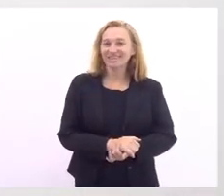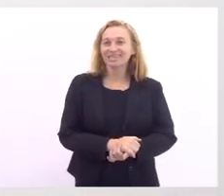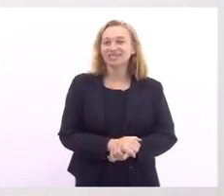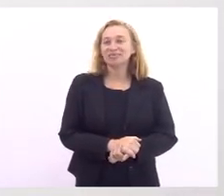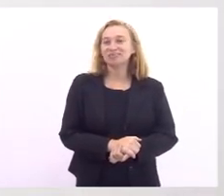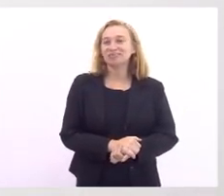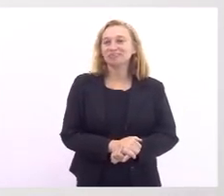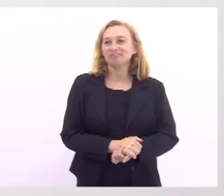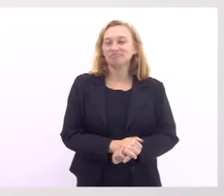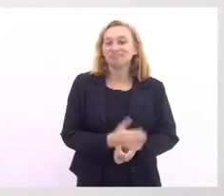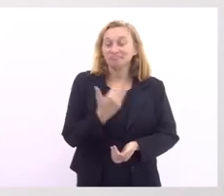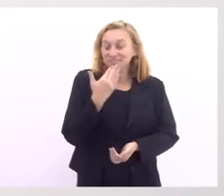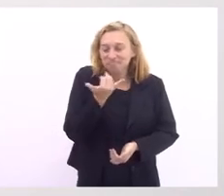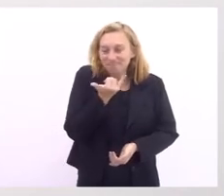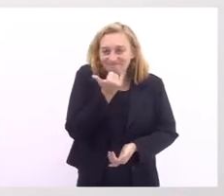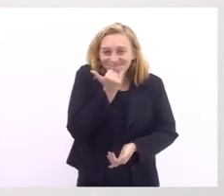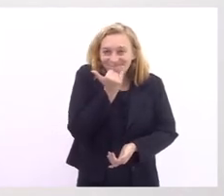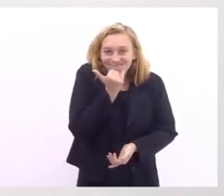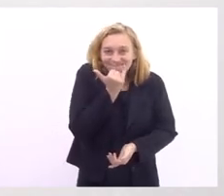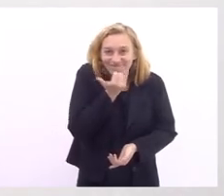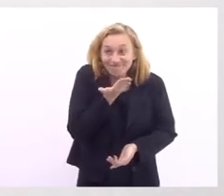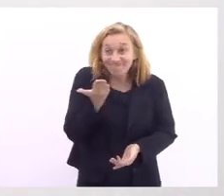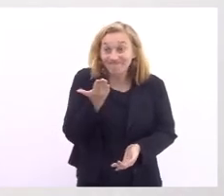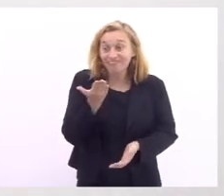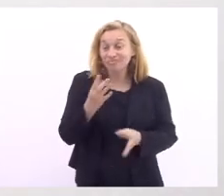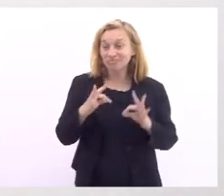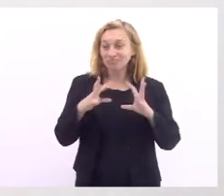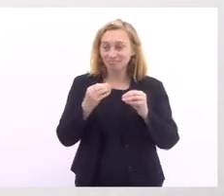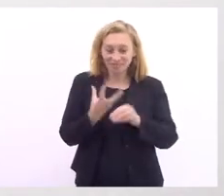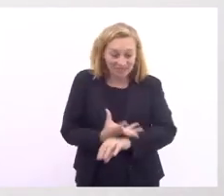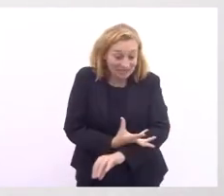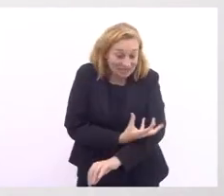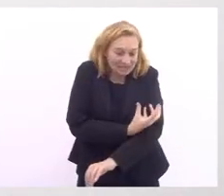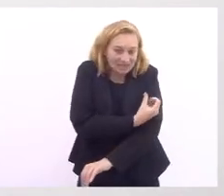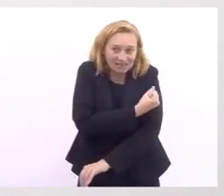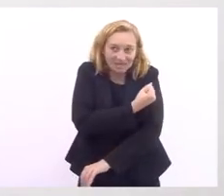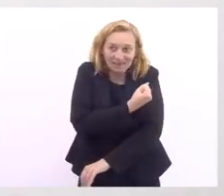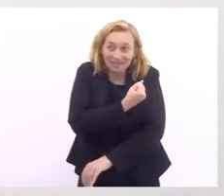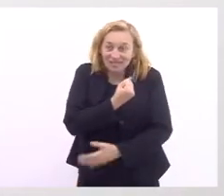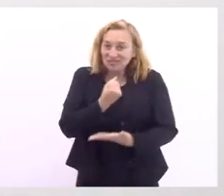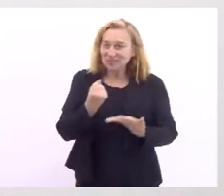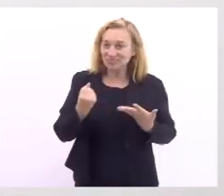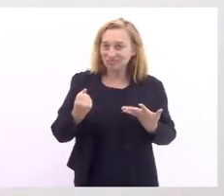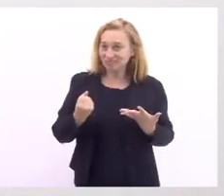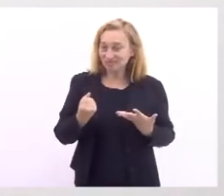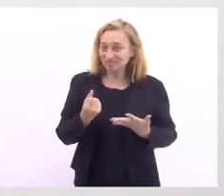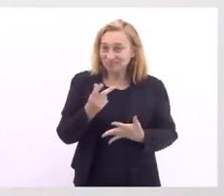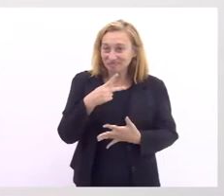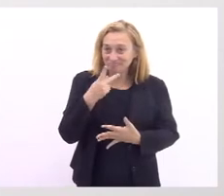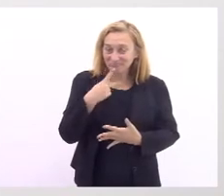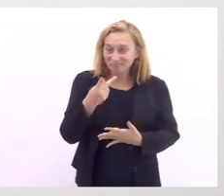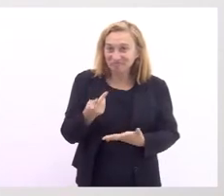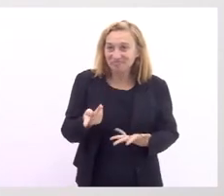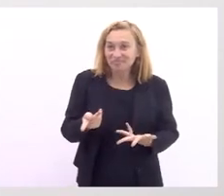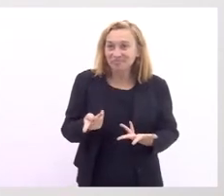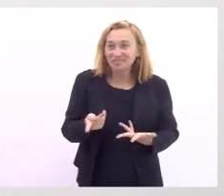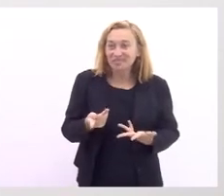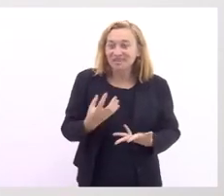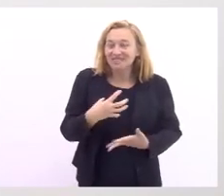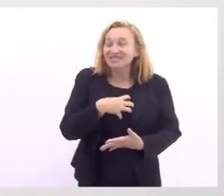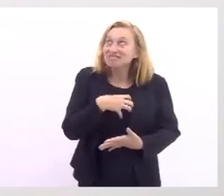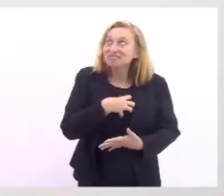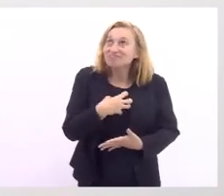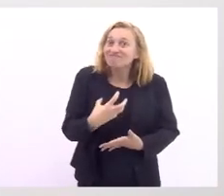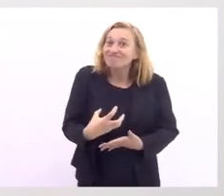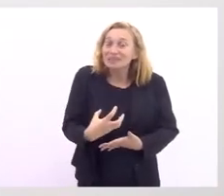e eh peço desculpa a vocês por toda essa emoção importar carregar porque uma fala carregada de